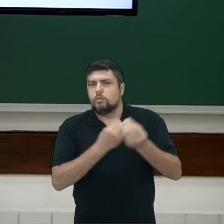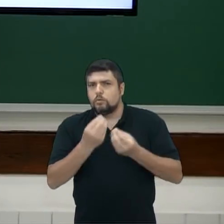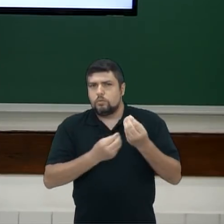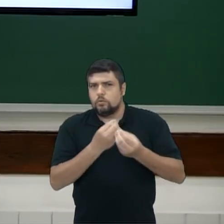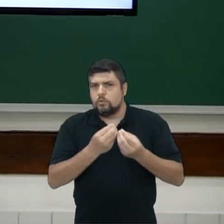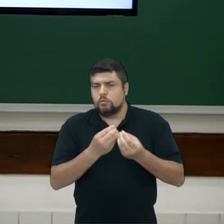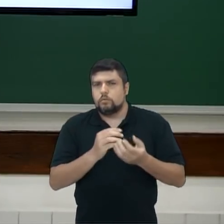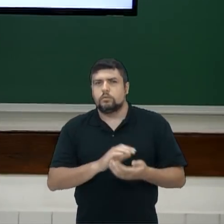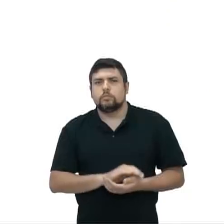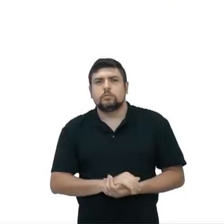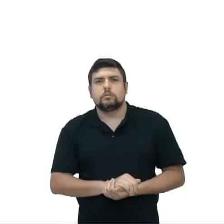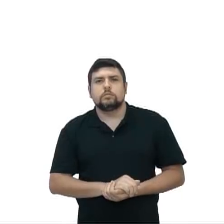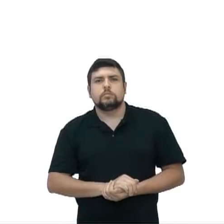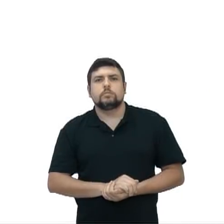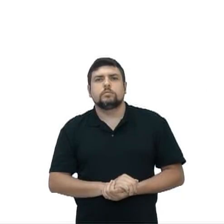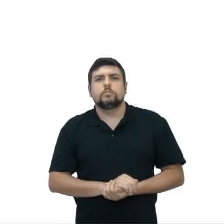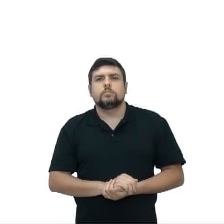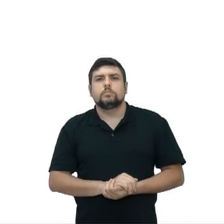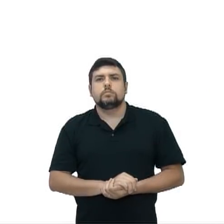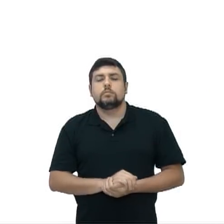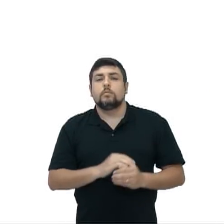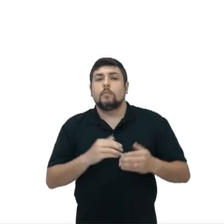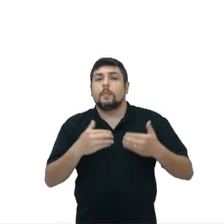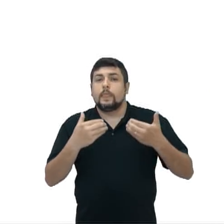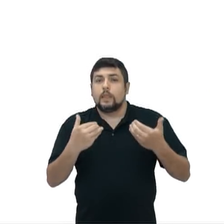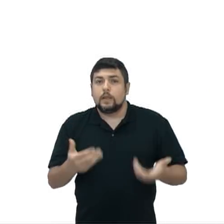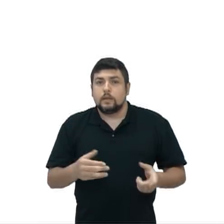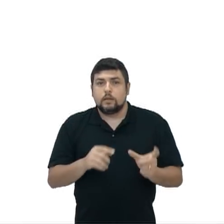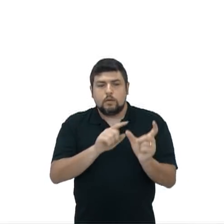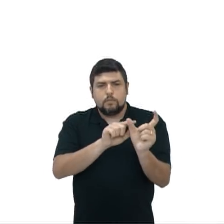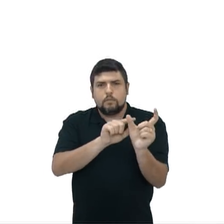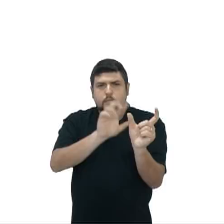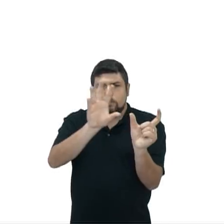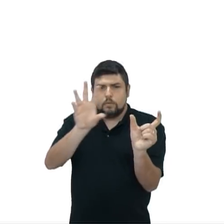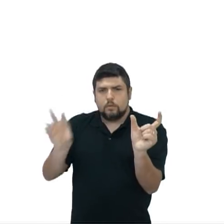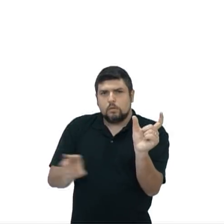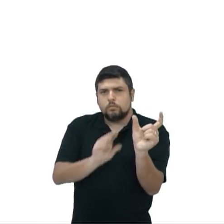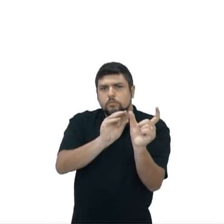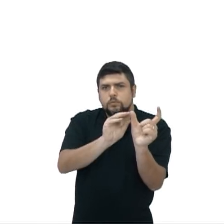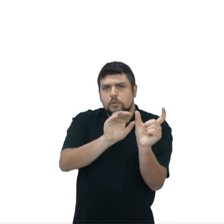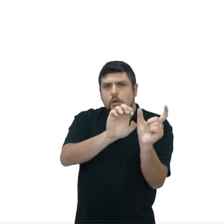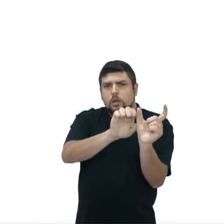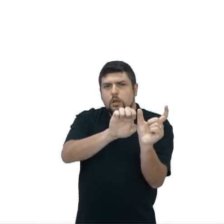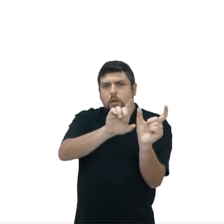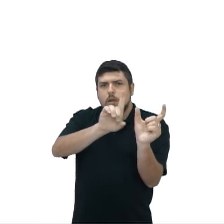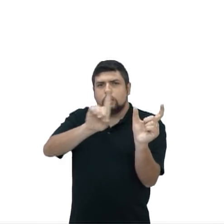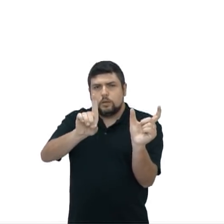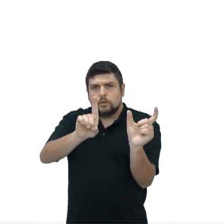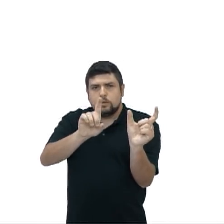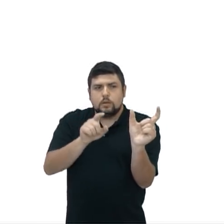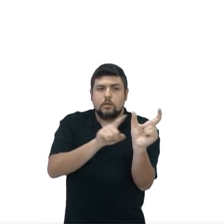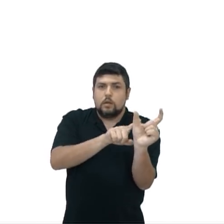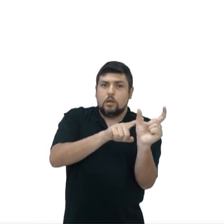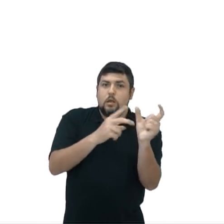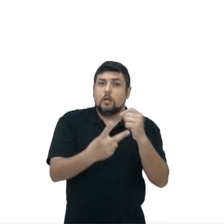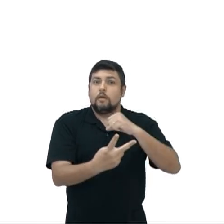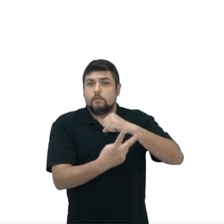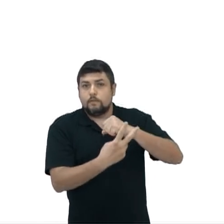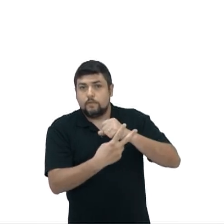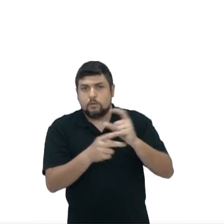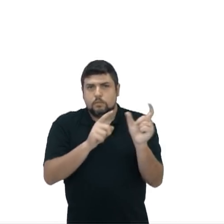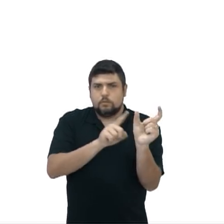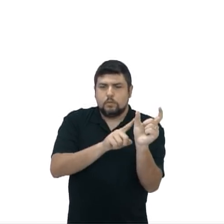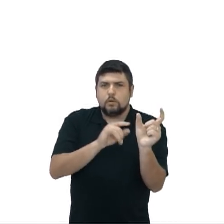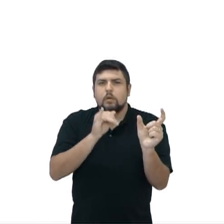ter o meu verbo no passado. Acrescento a terminação ed aos verbos regulares. Então, por exemplo, eu tenho o verbo